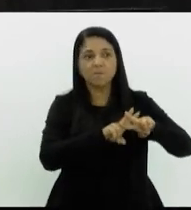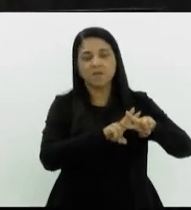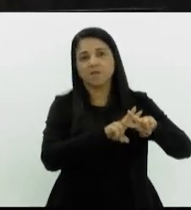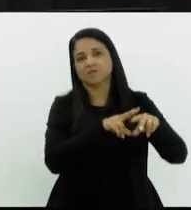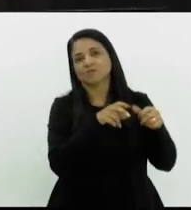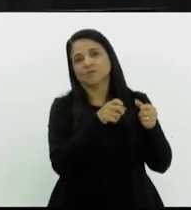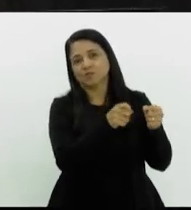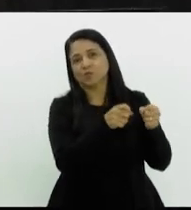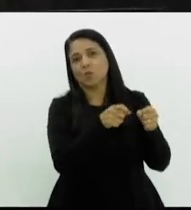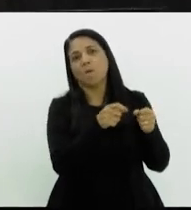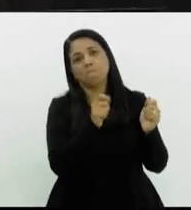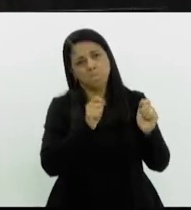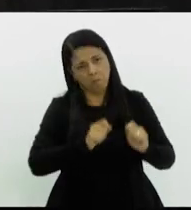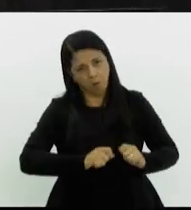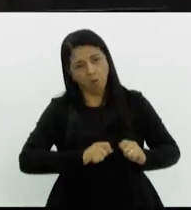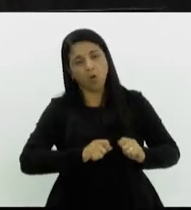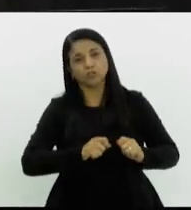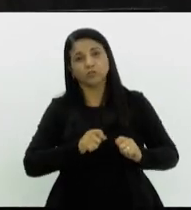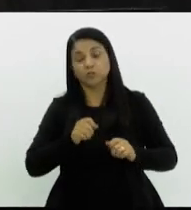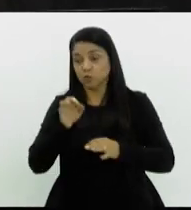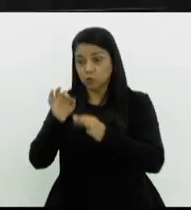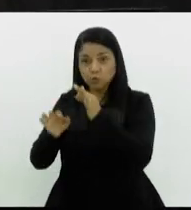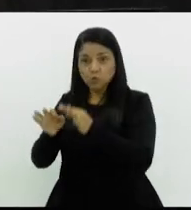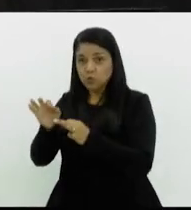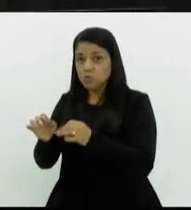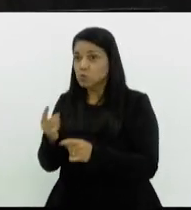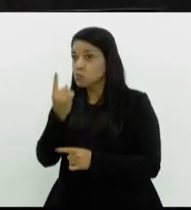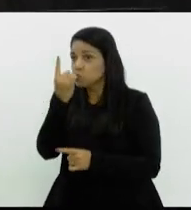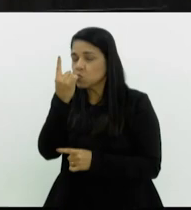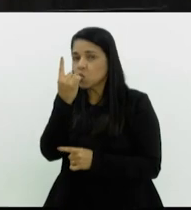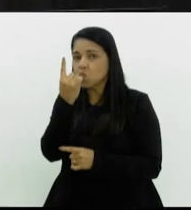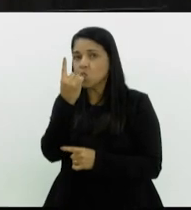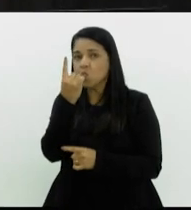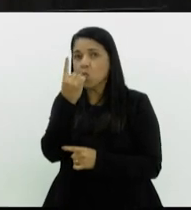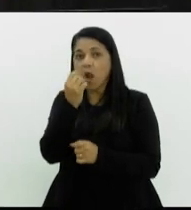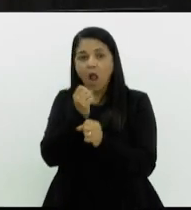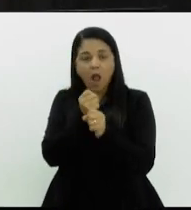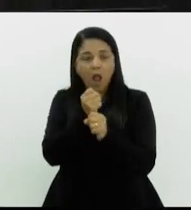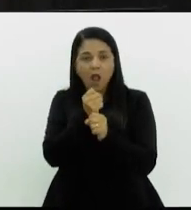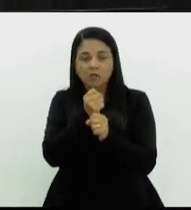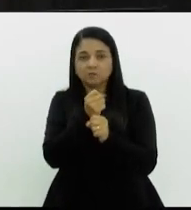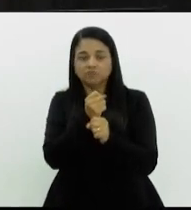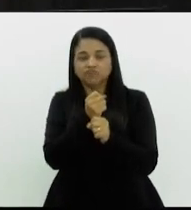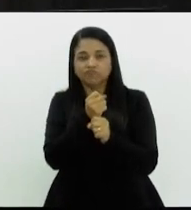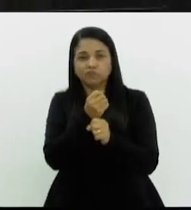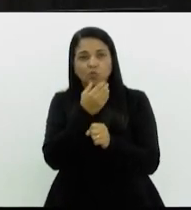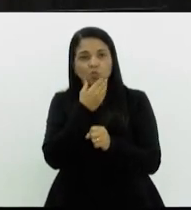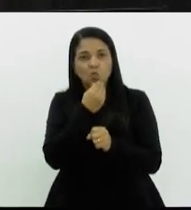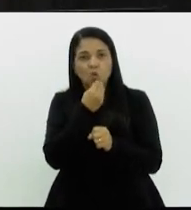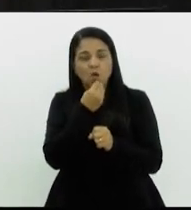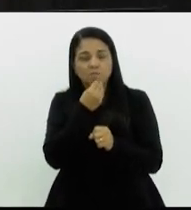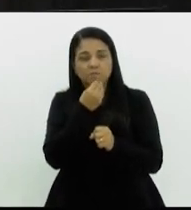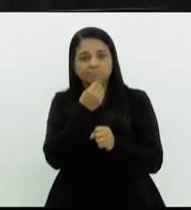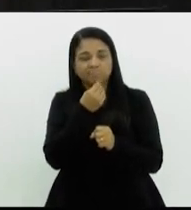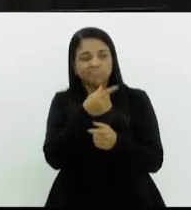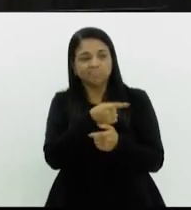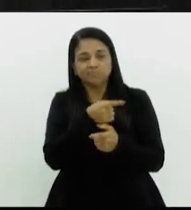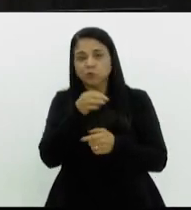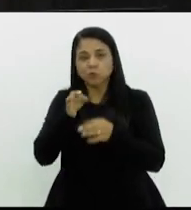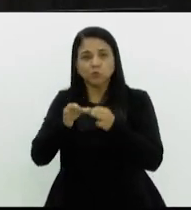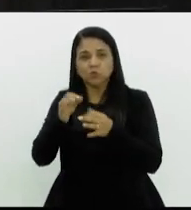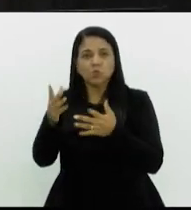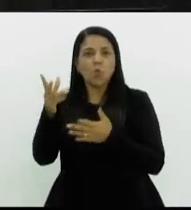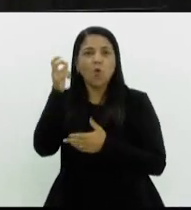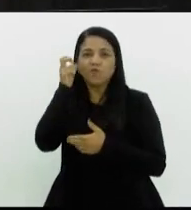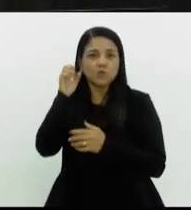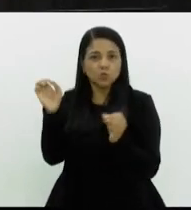O juiz não ouviu um homem preso por 1 ano. Para explicar o que aconteceu. Aí, depois que explicou o que